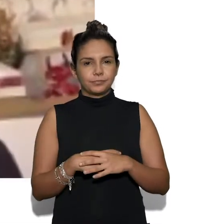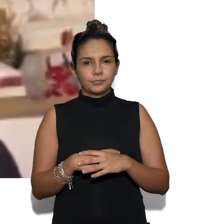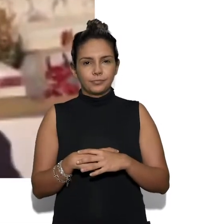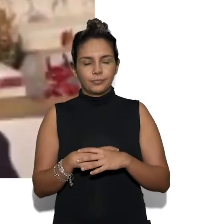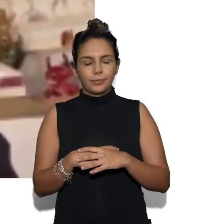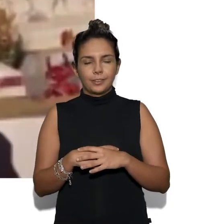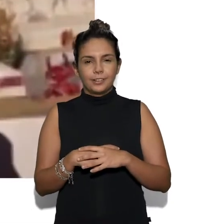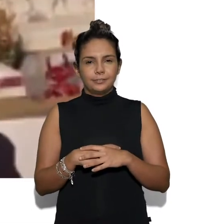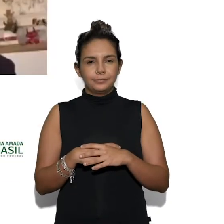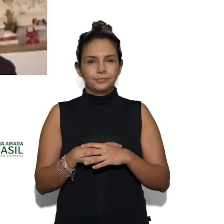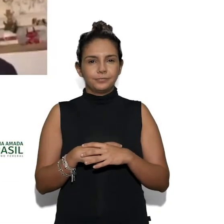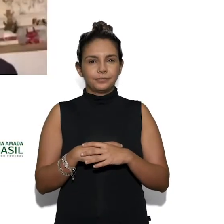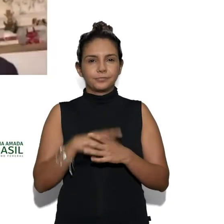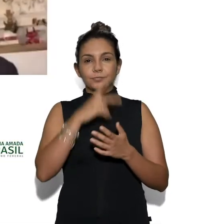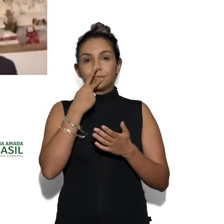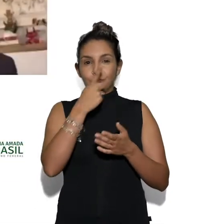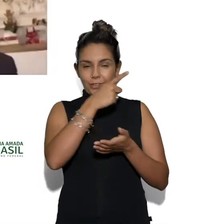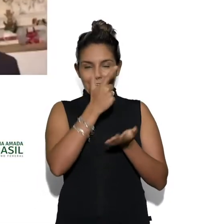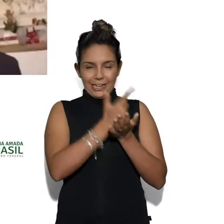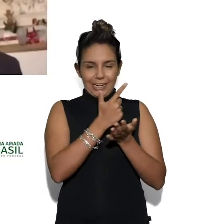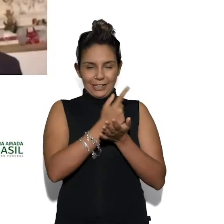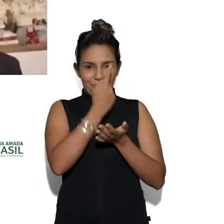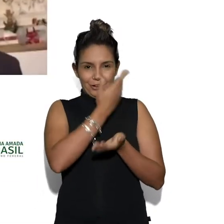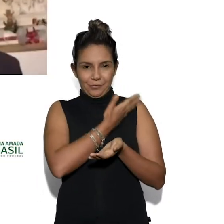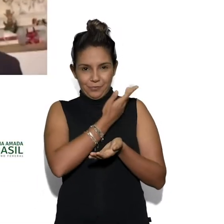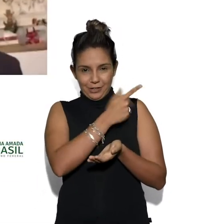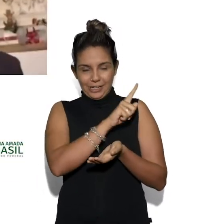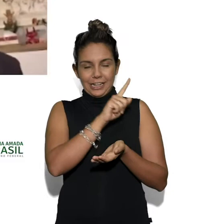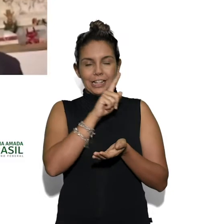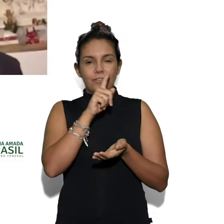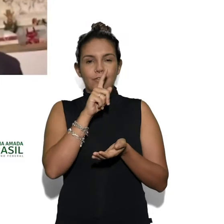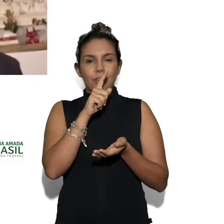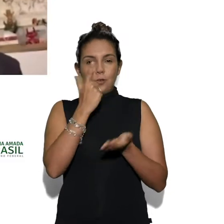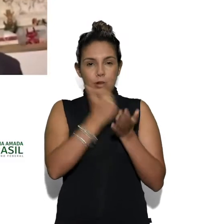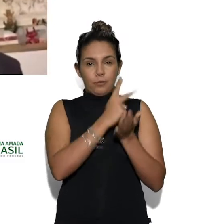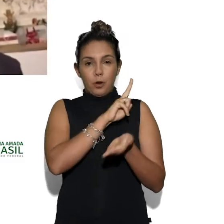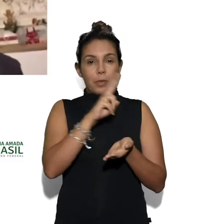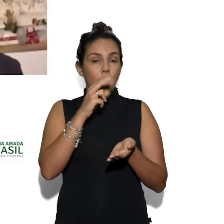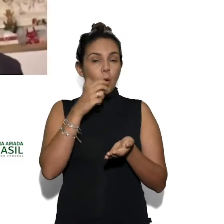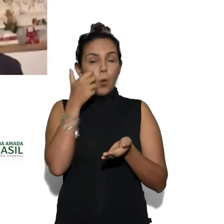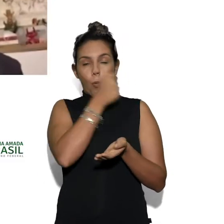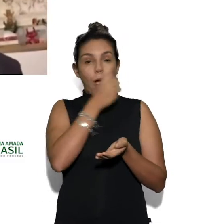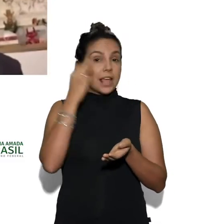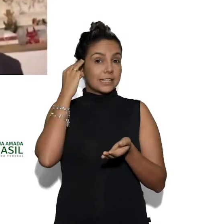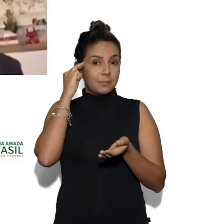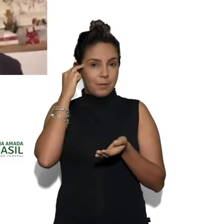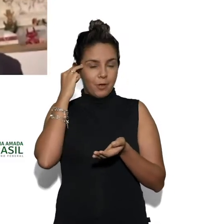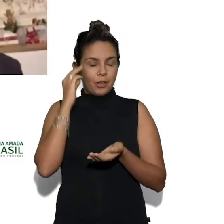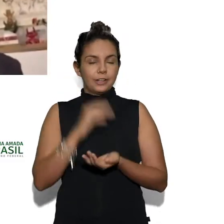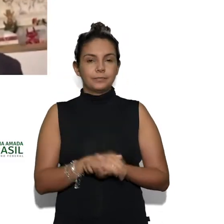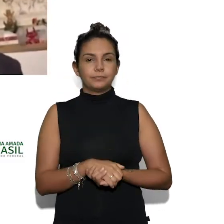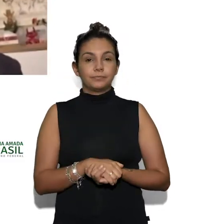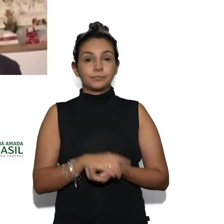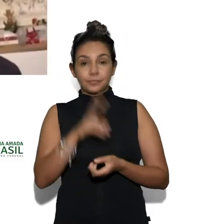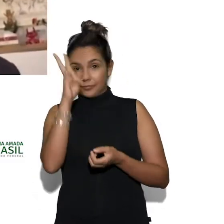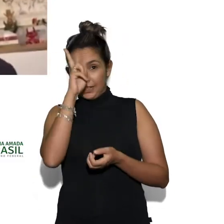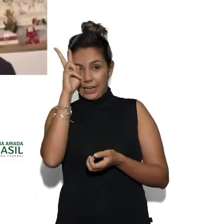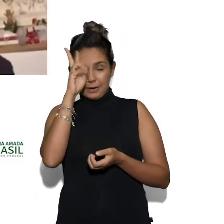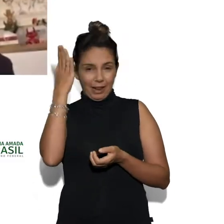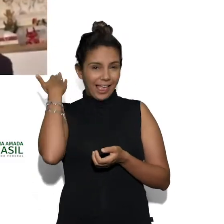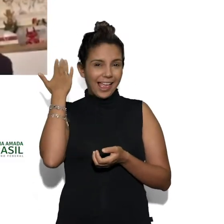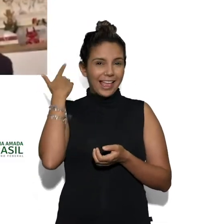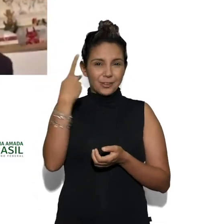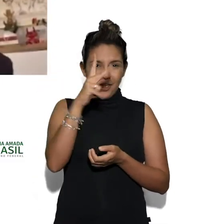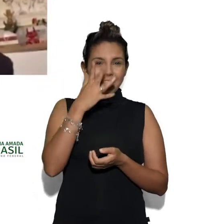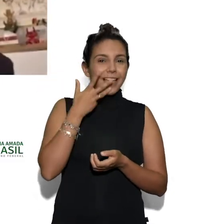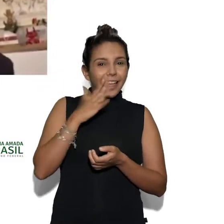O Zueni escreveu um livro que se chama Quase Memória. Ele fica brincando, Sim. Ele brincou com uma alegoria que é muito legal, assim,